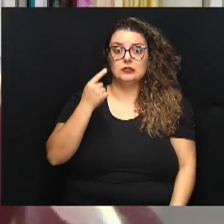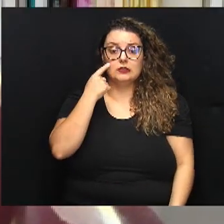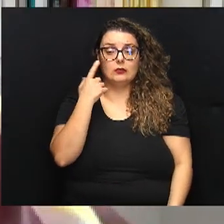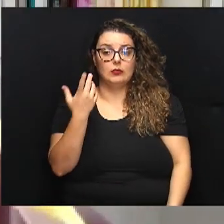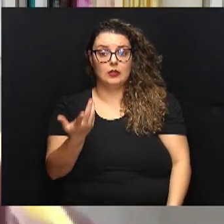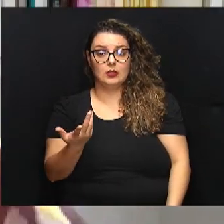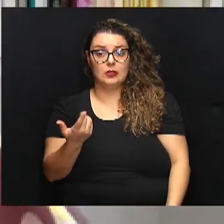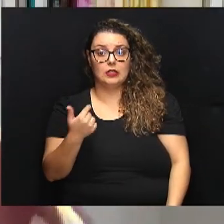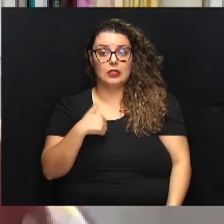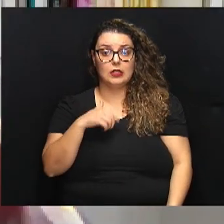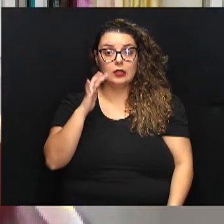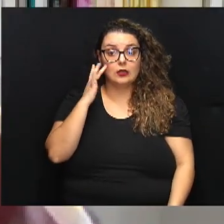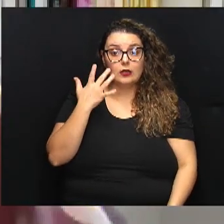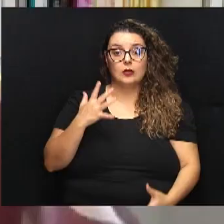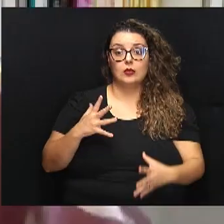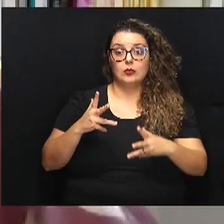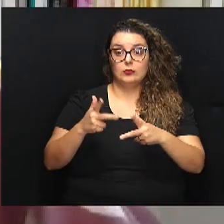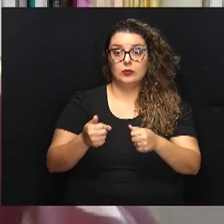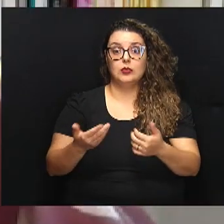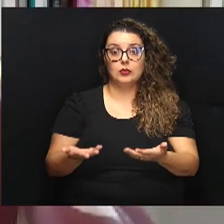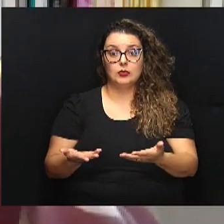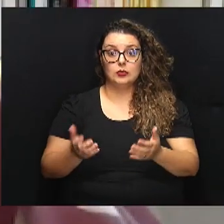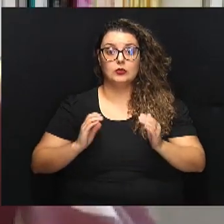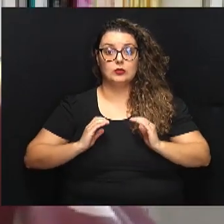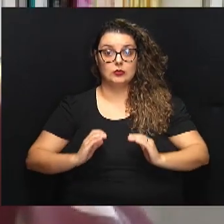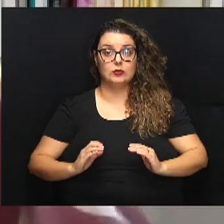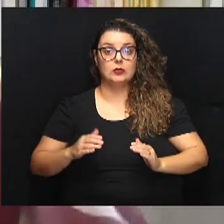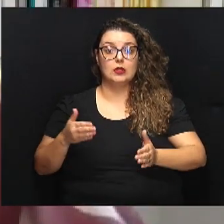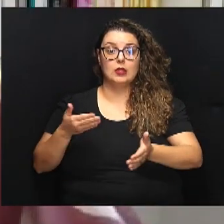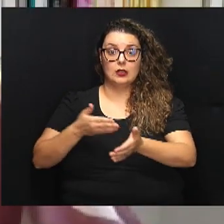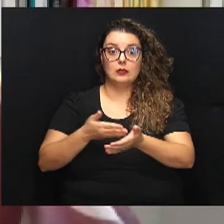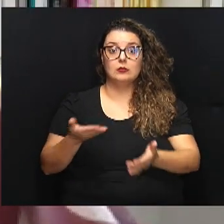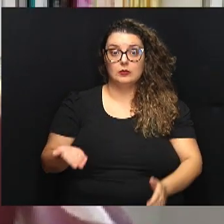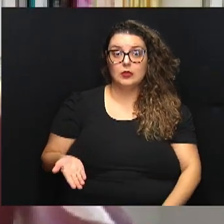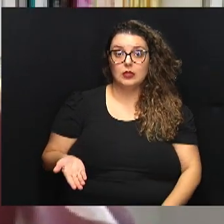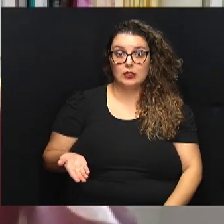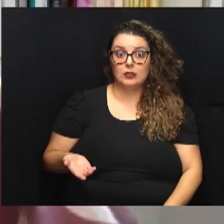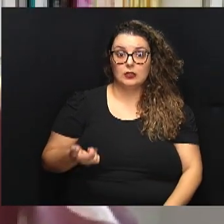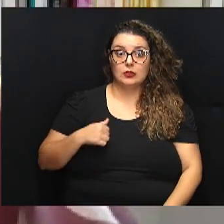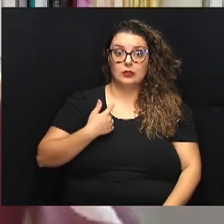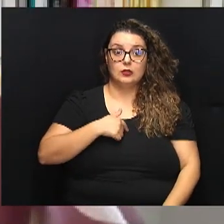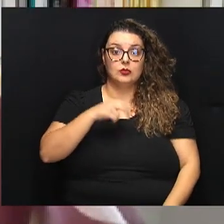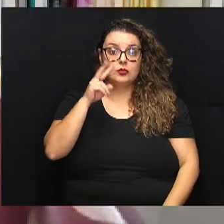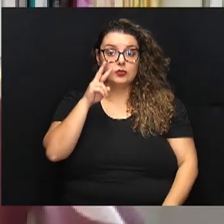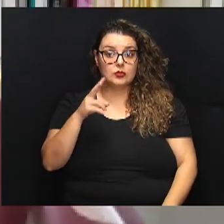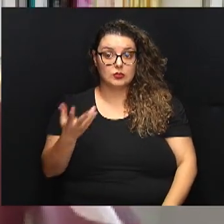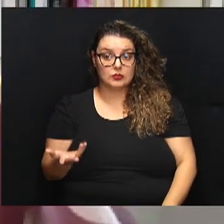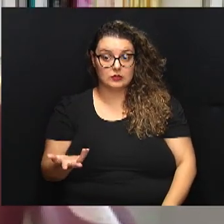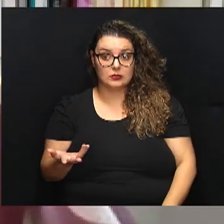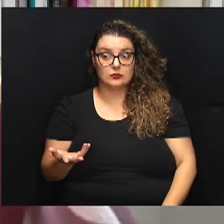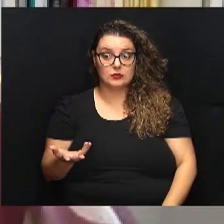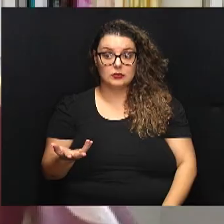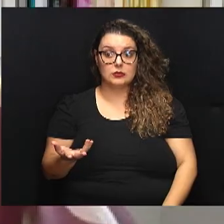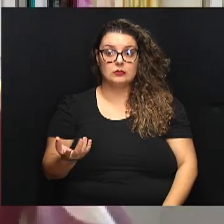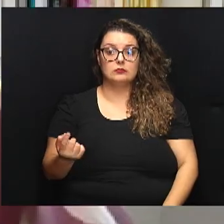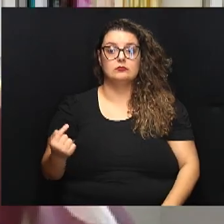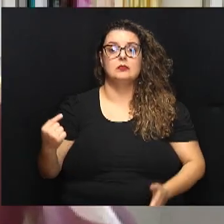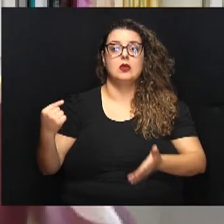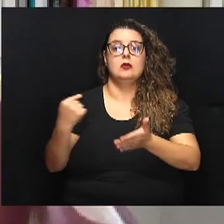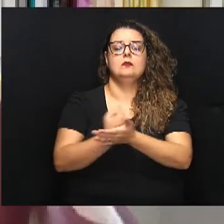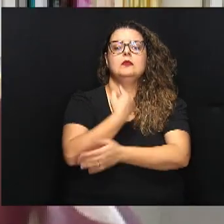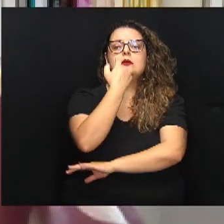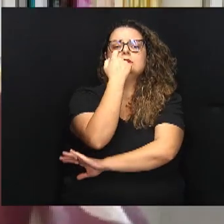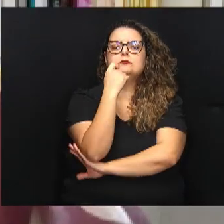eu acho que, como tudo no comportamento alimentar, a gente avisa de se questionar